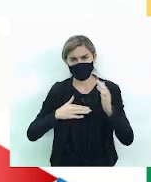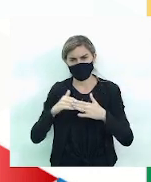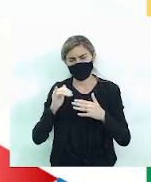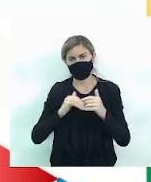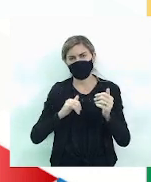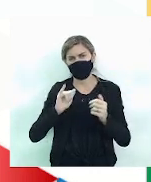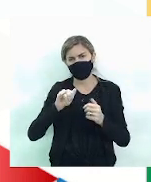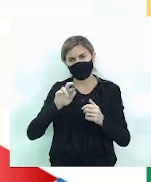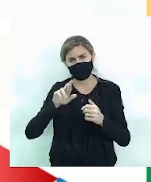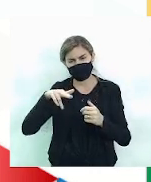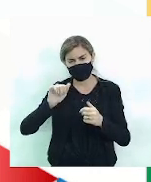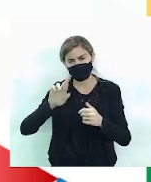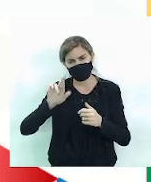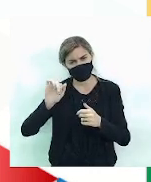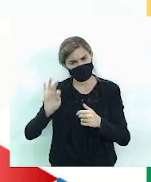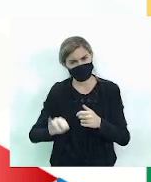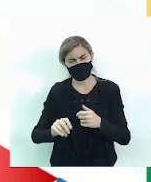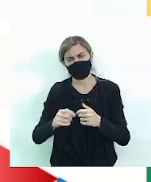inerente a